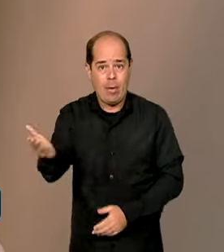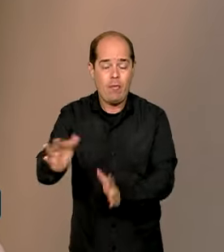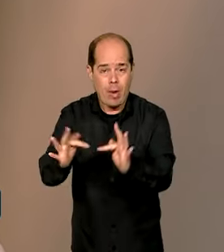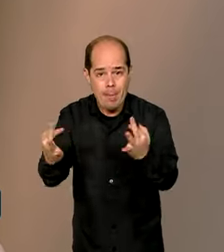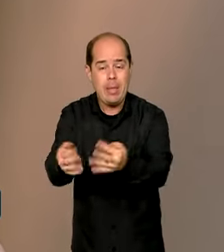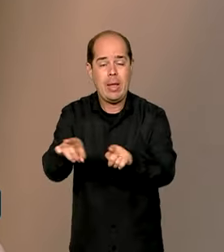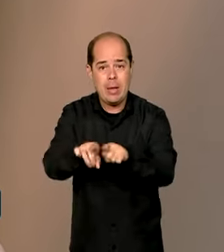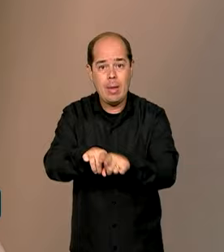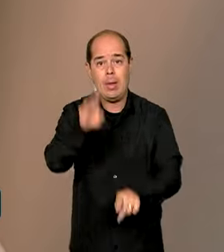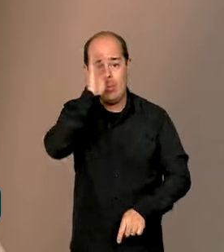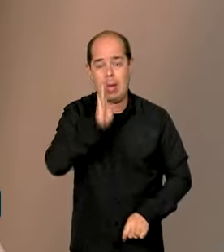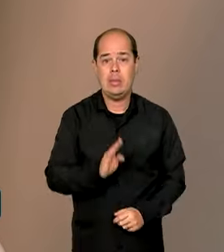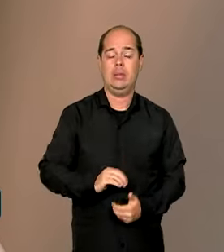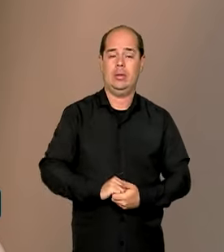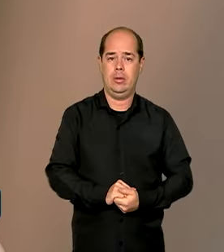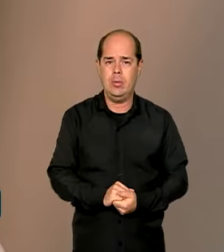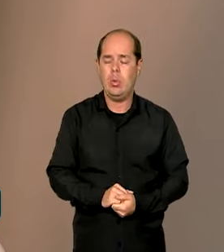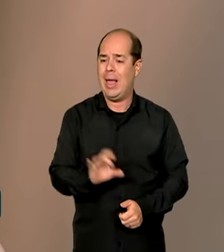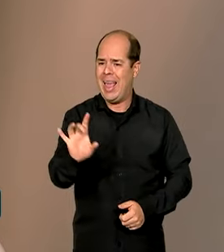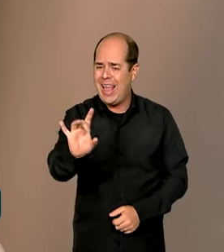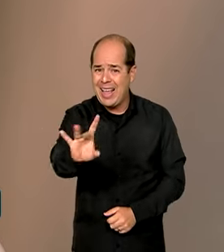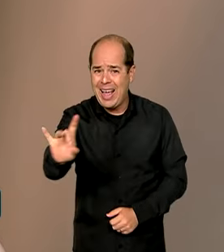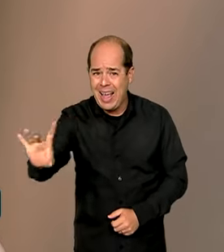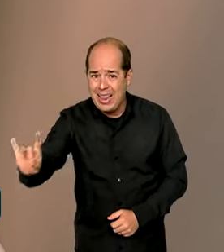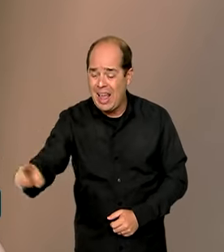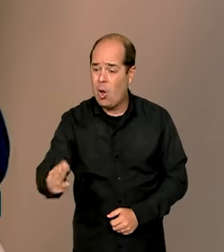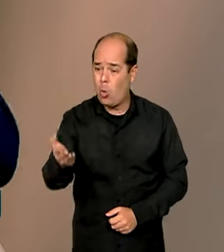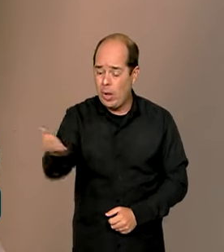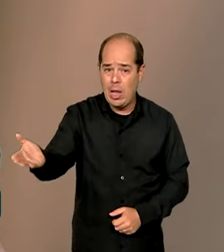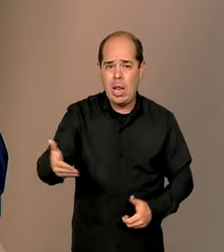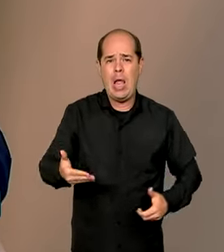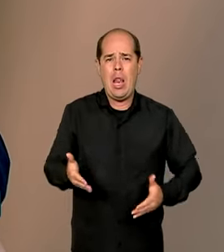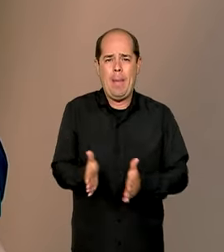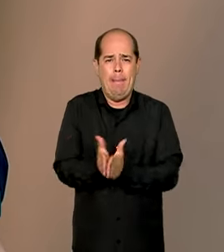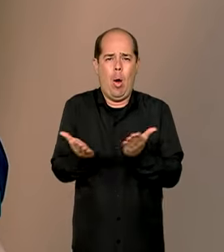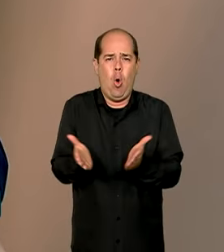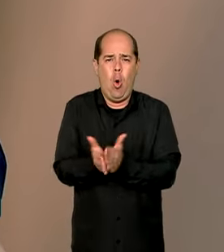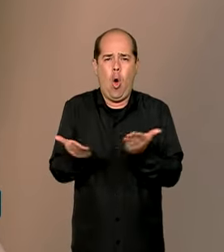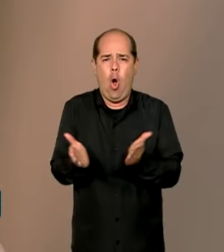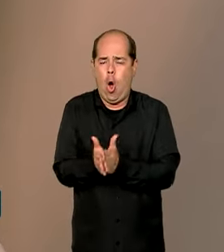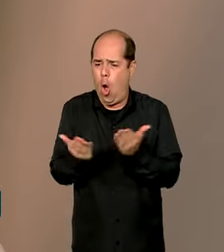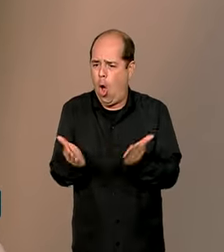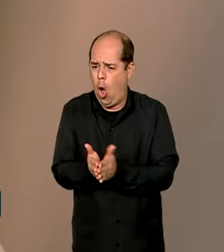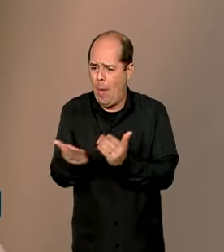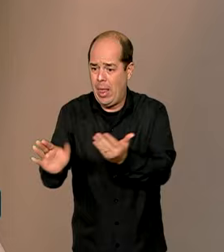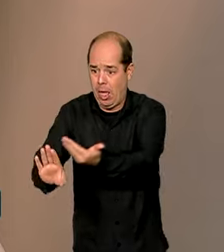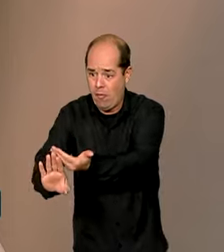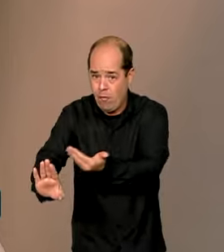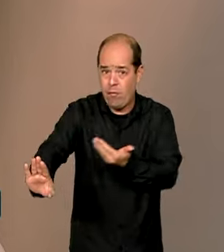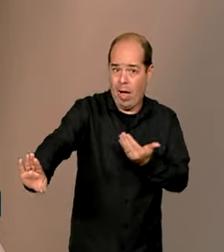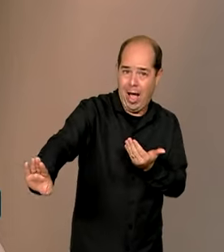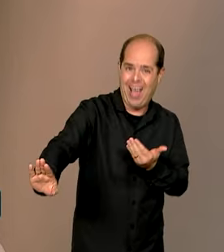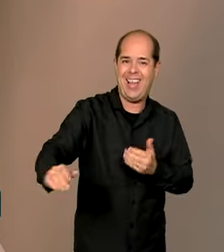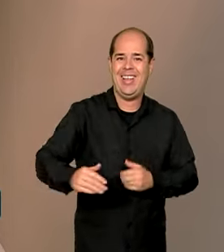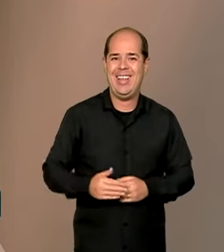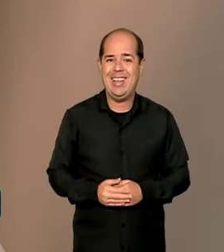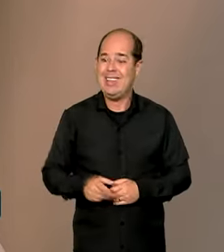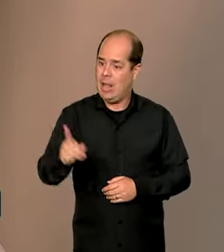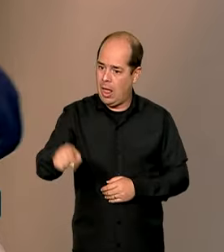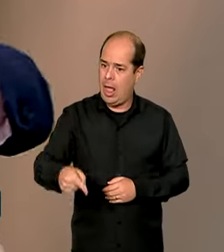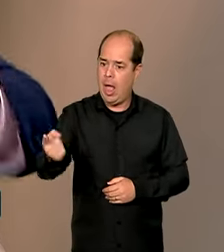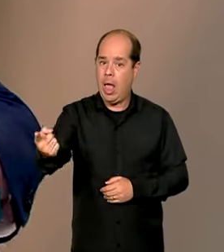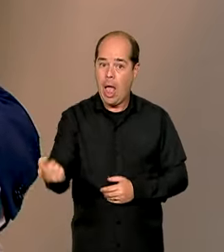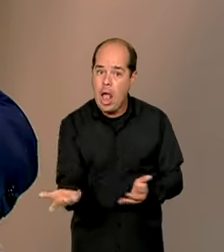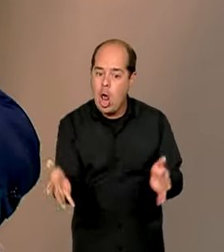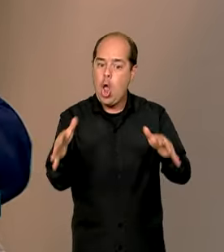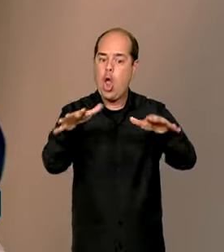Brasil. Porque cada um que a gente tira da pobreza é uma inclusão econômica. O Brasil cresceu porque os